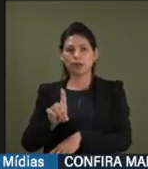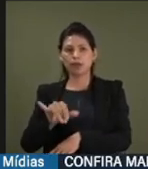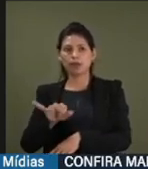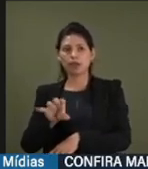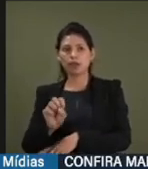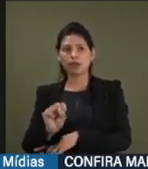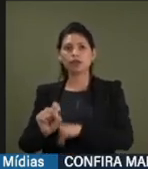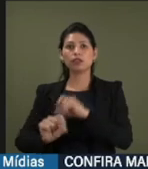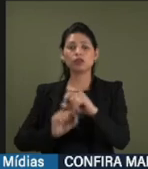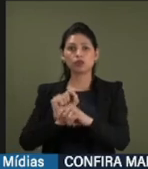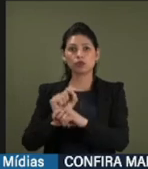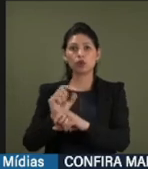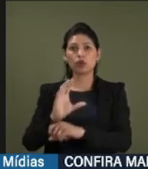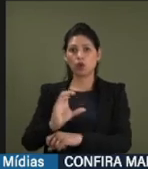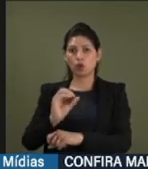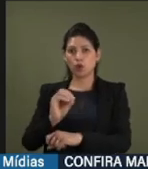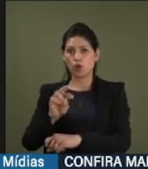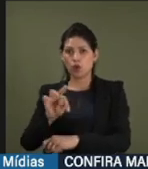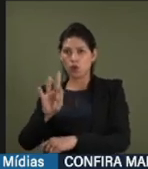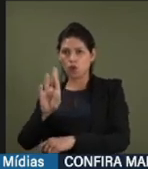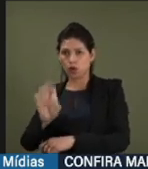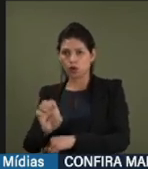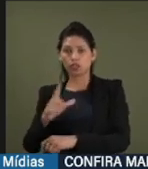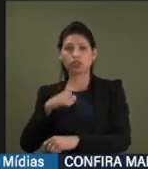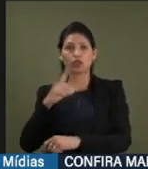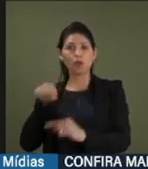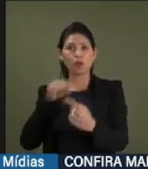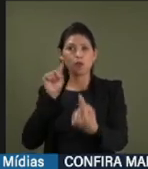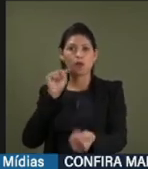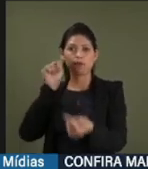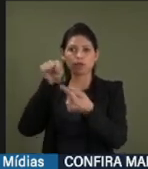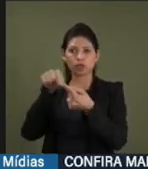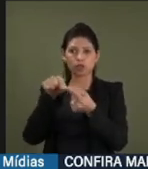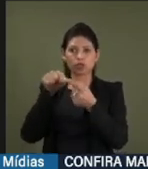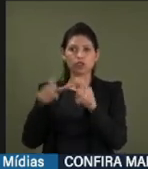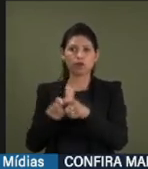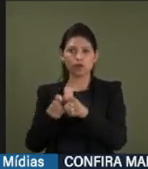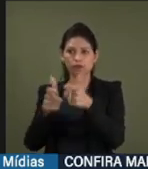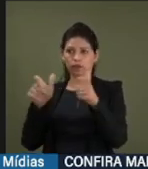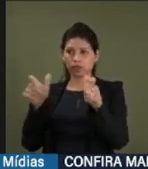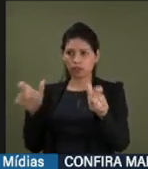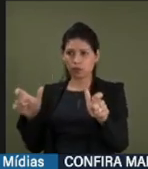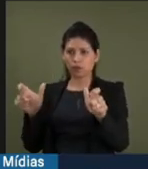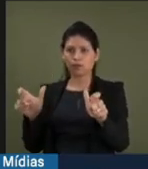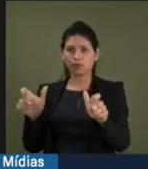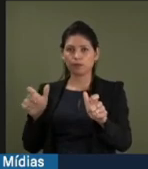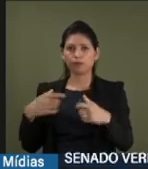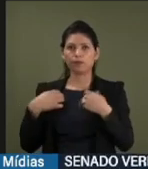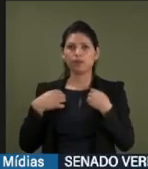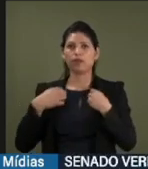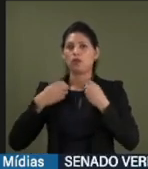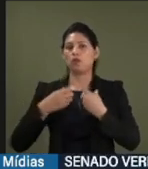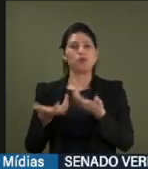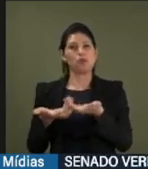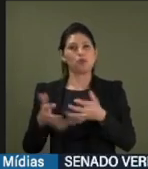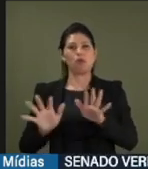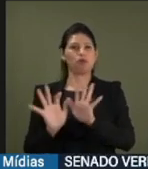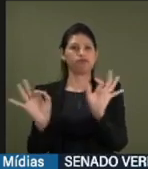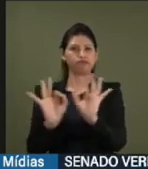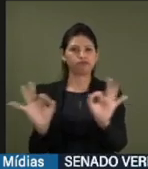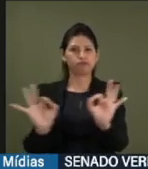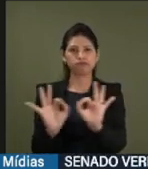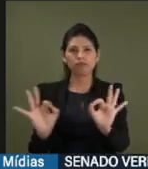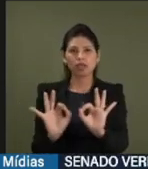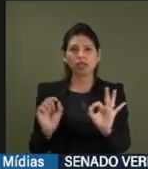Corte revisar o assunto com o objetivo de ampliar sua abrangência. Não quer nada o Supremo